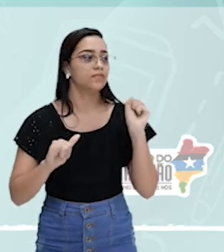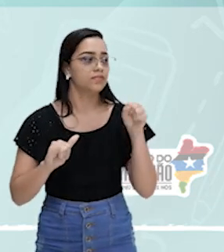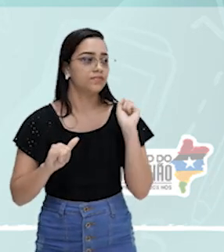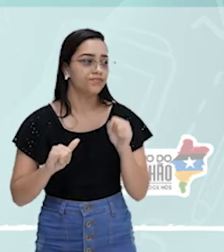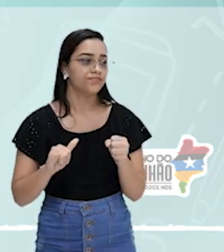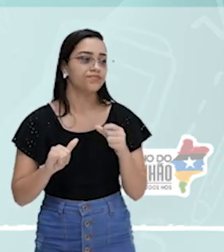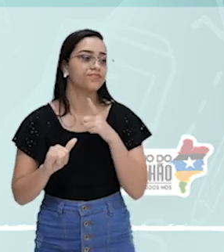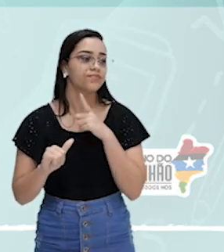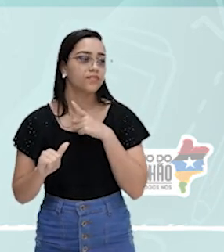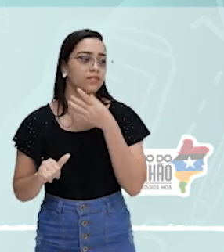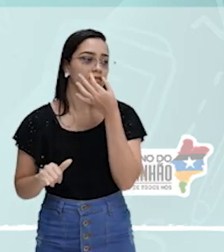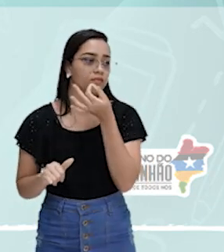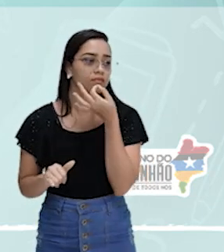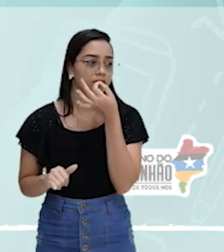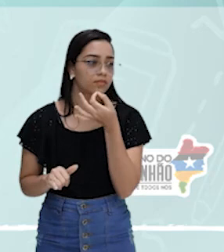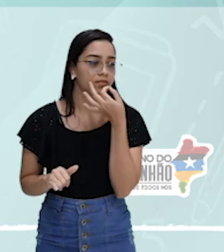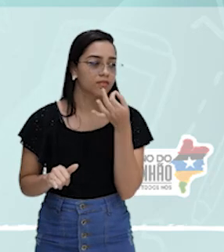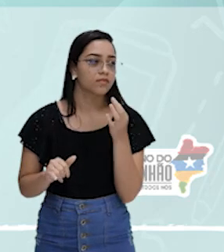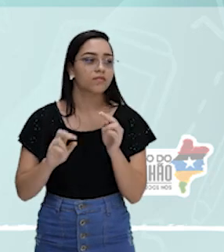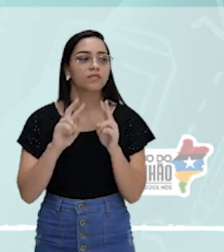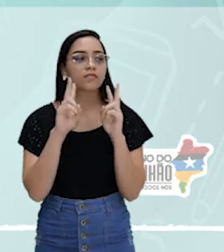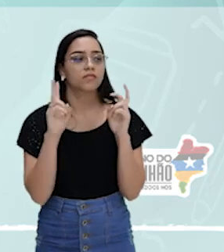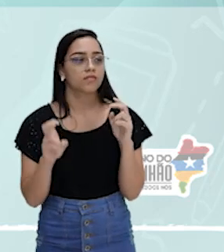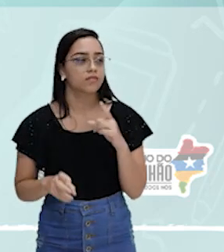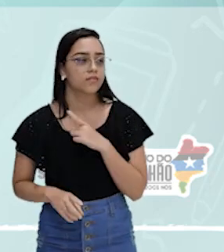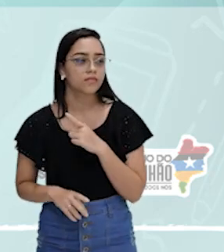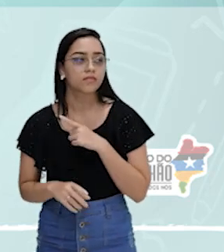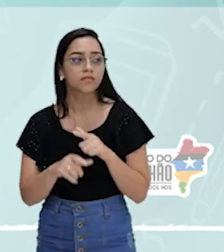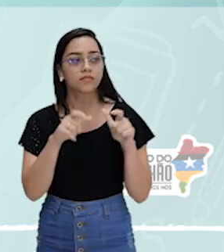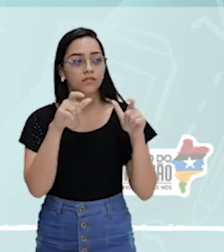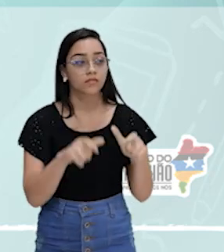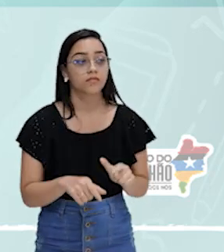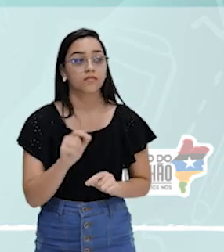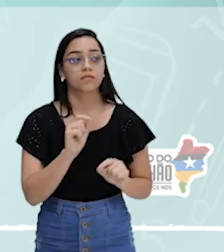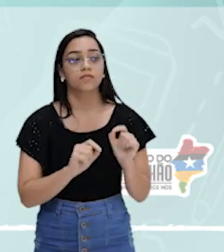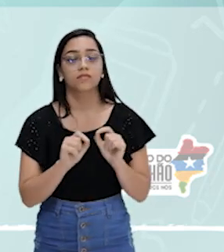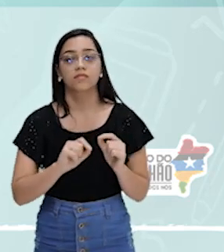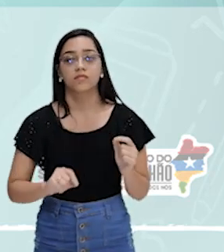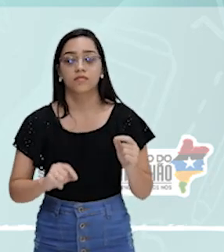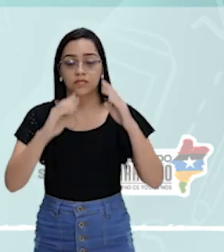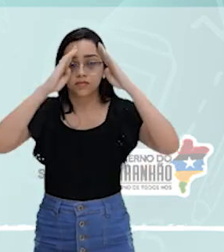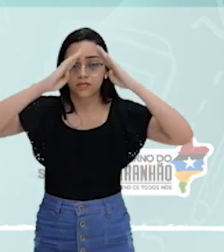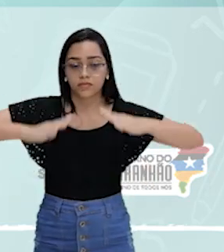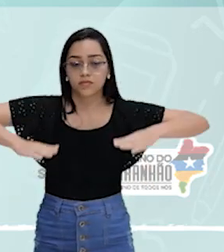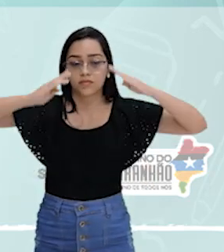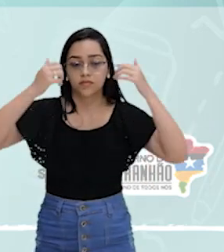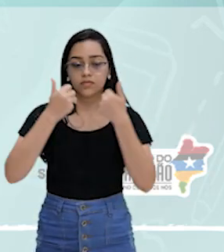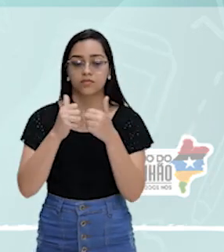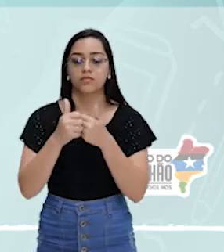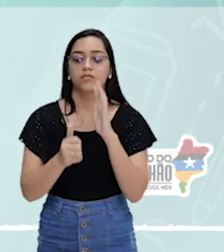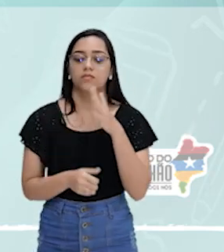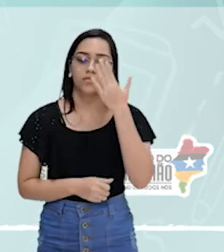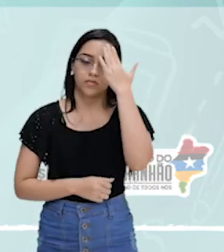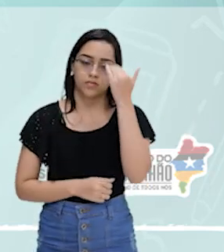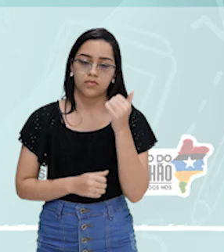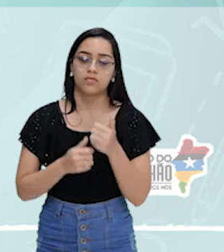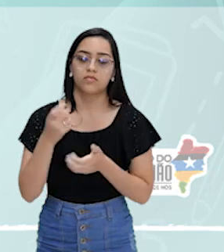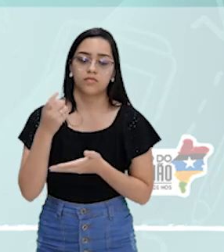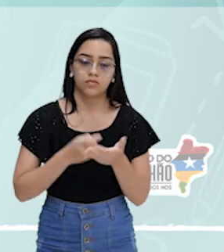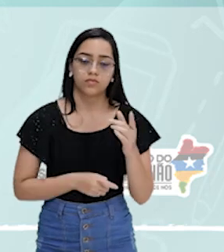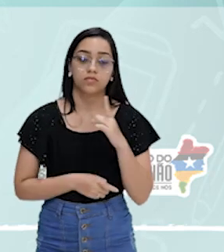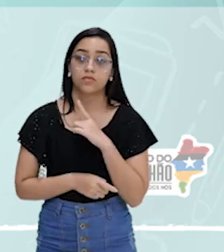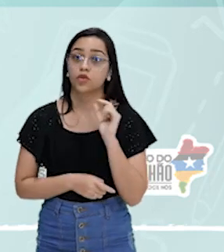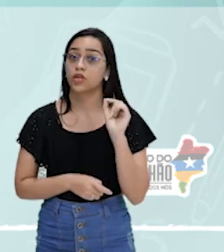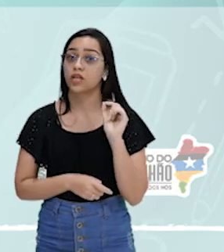informações, argumentos sobre determinado lugar, que é o terminal rodoviário. Já sabemos, o texto